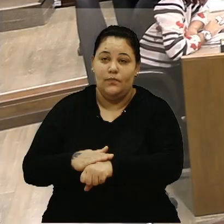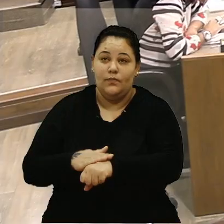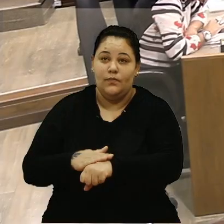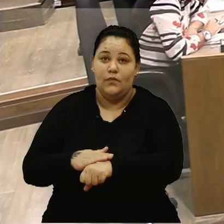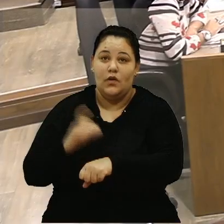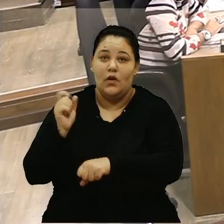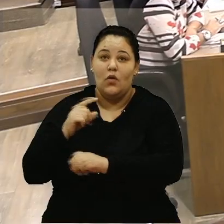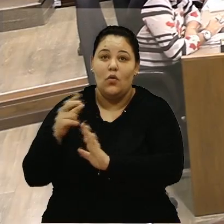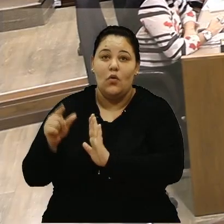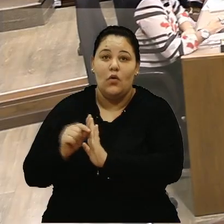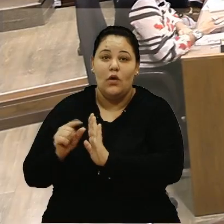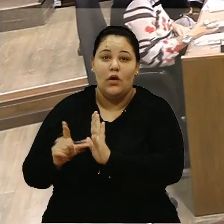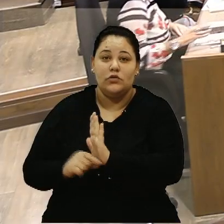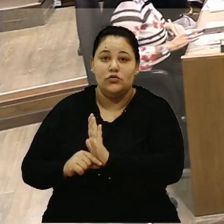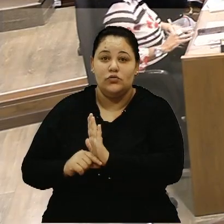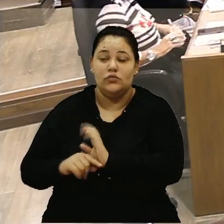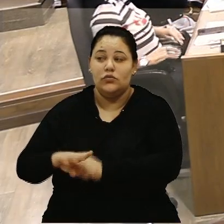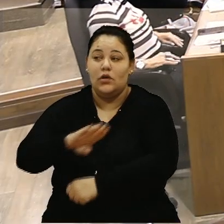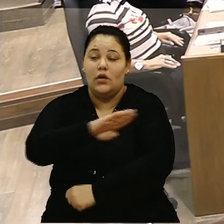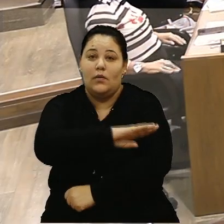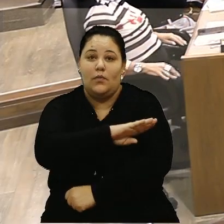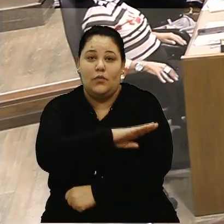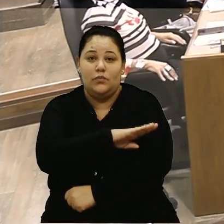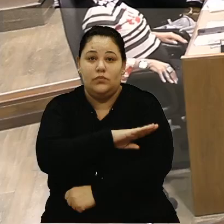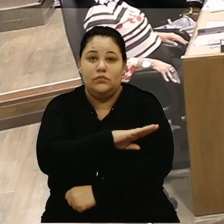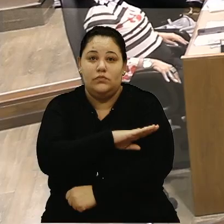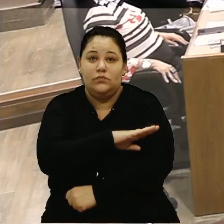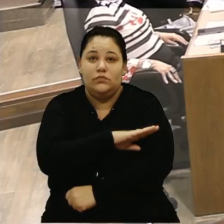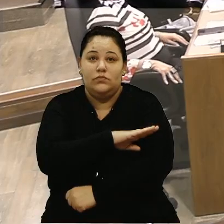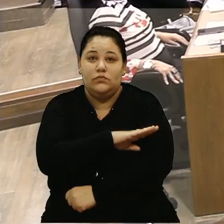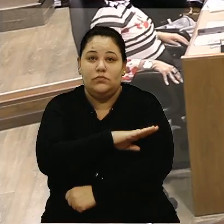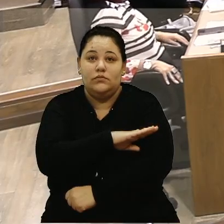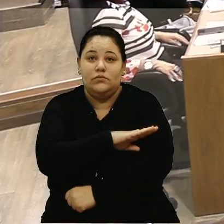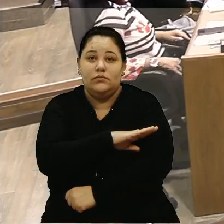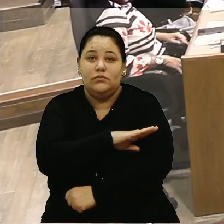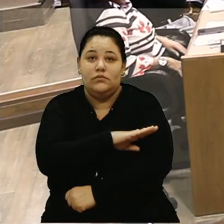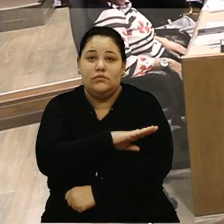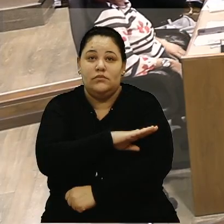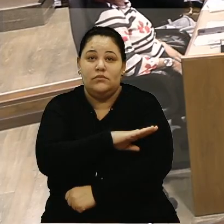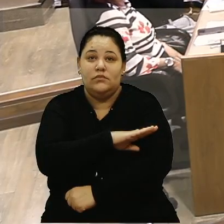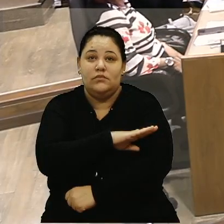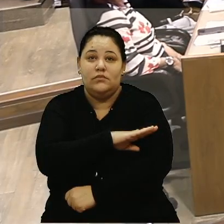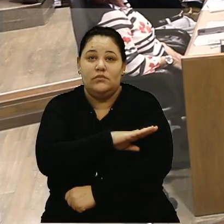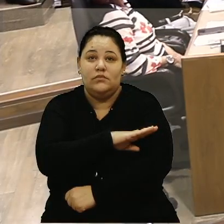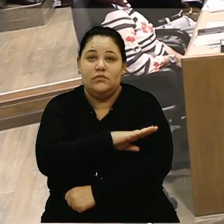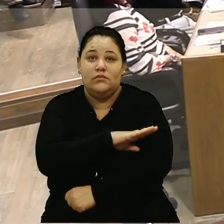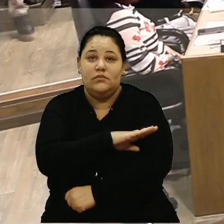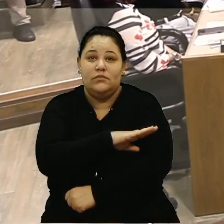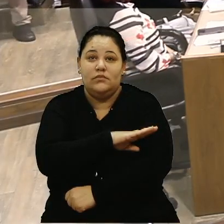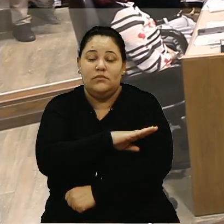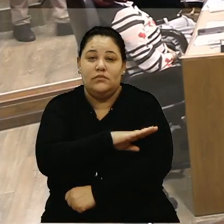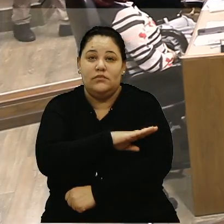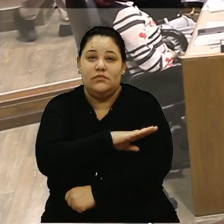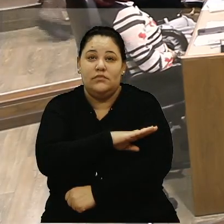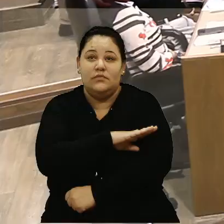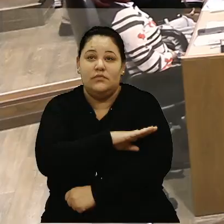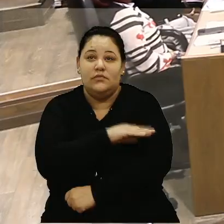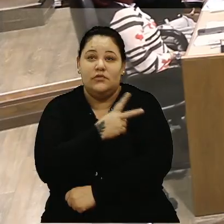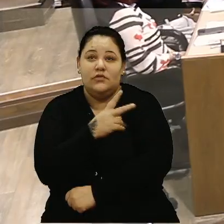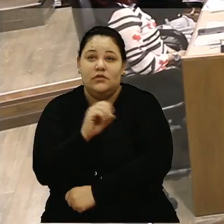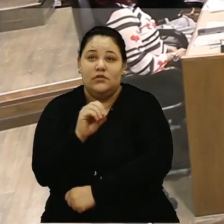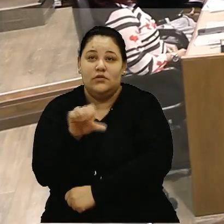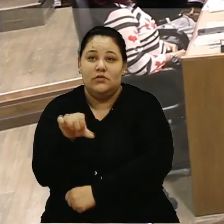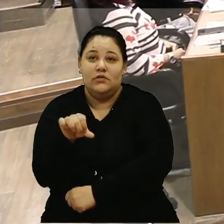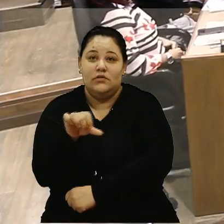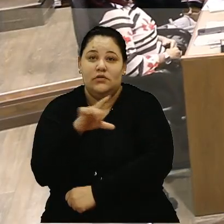artigo? Artigo... Erro. Na verdade não tem, artigo 209 aqui. Que tem um